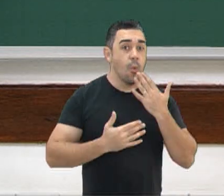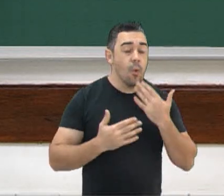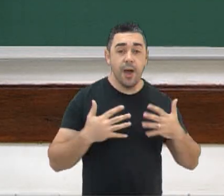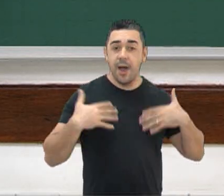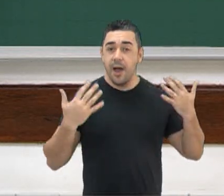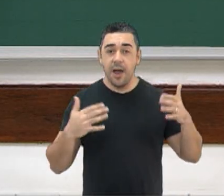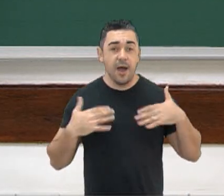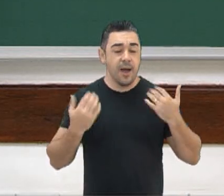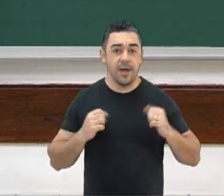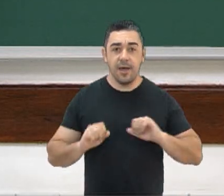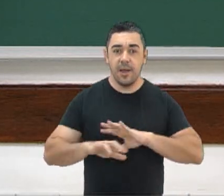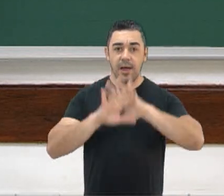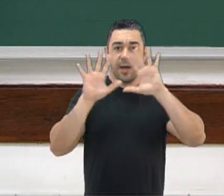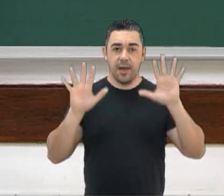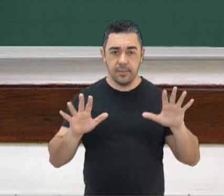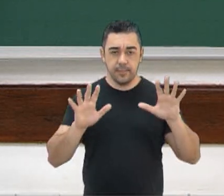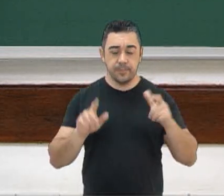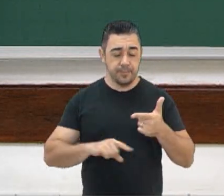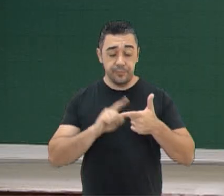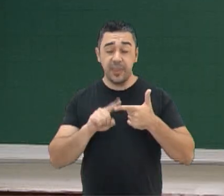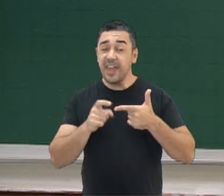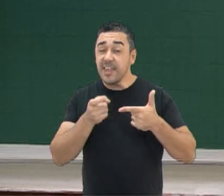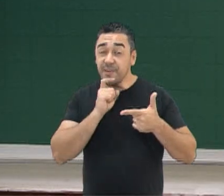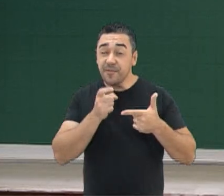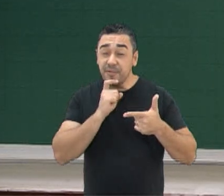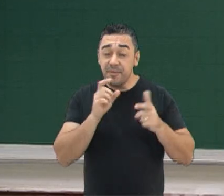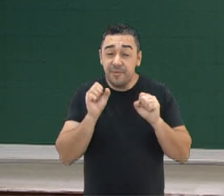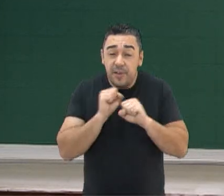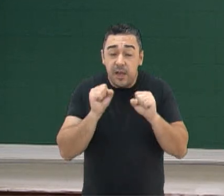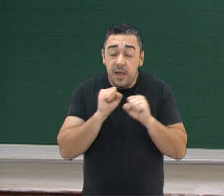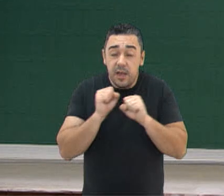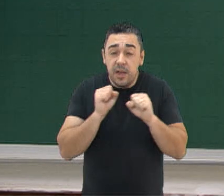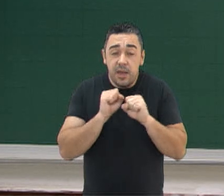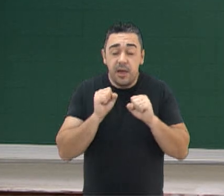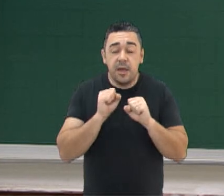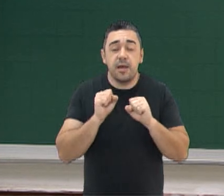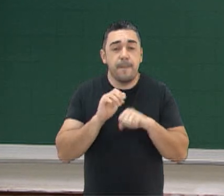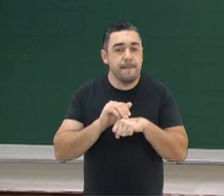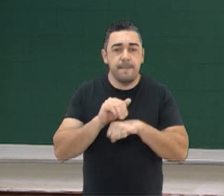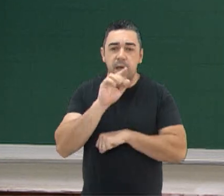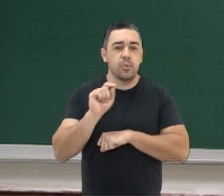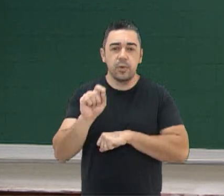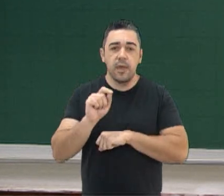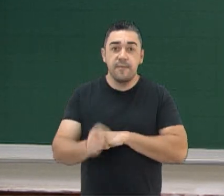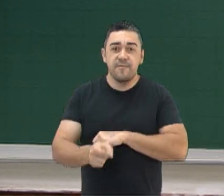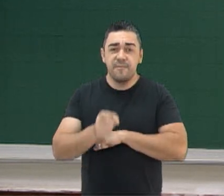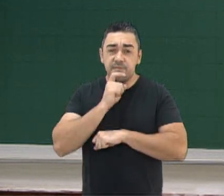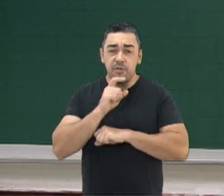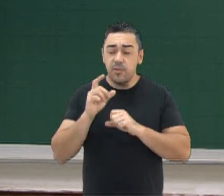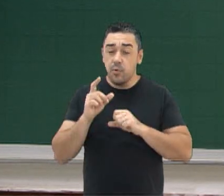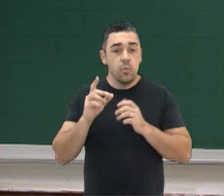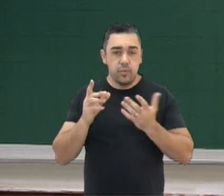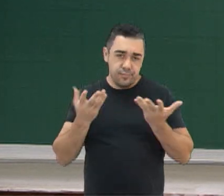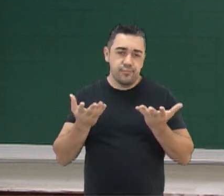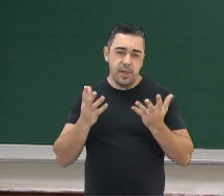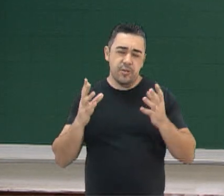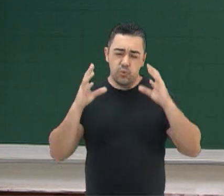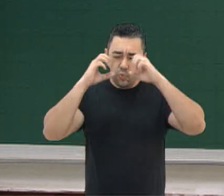cores mais claras. No inverno, nós teremos cores mais fortes e